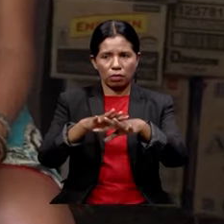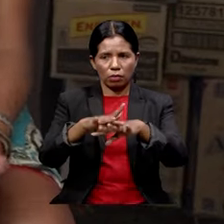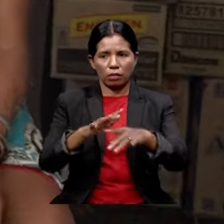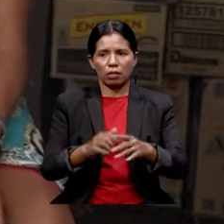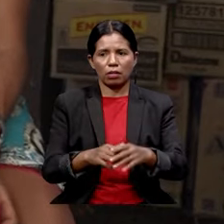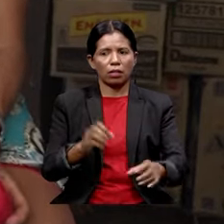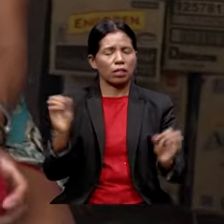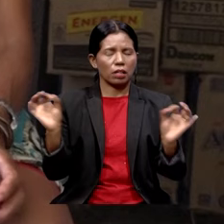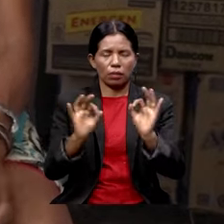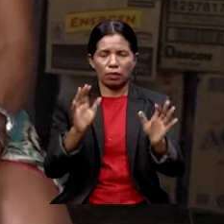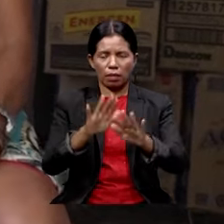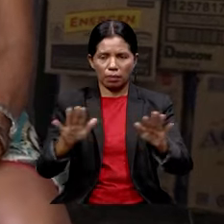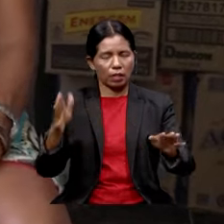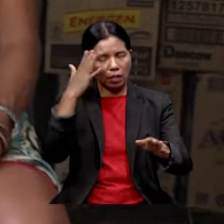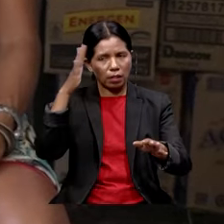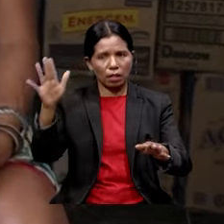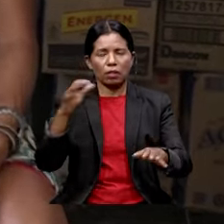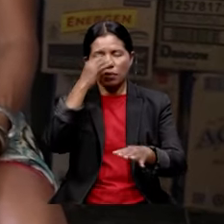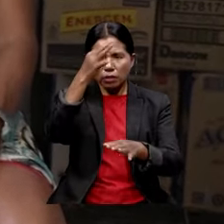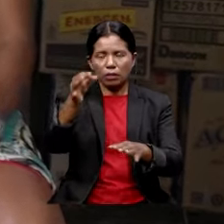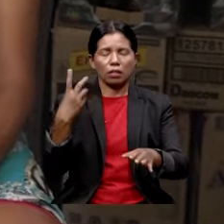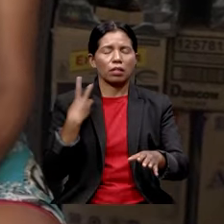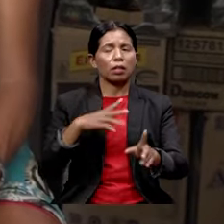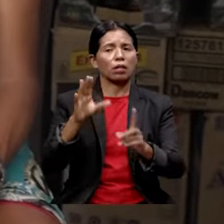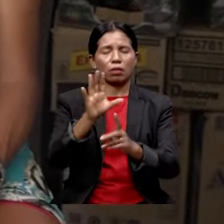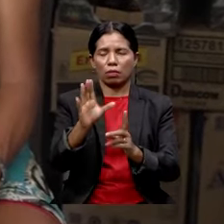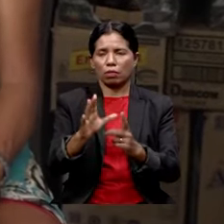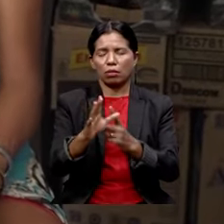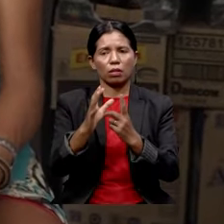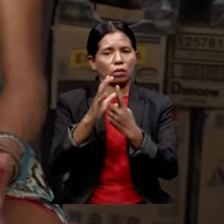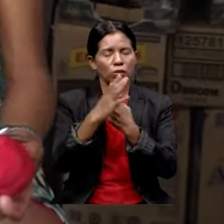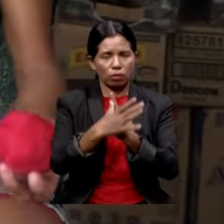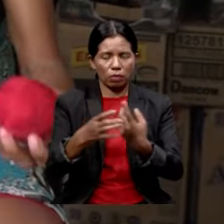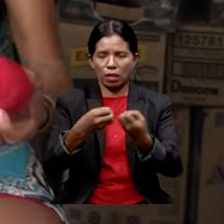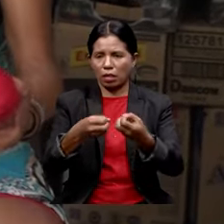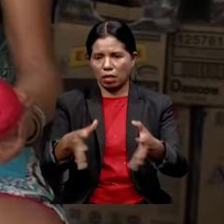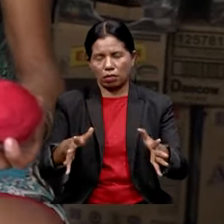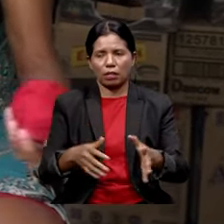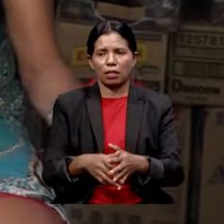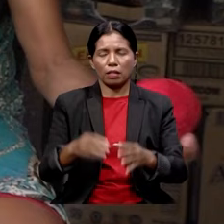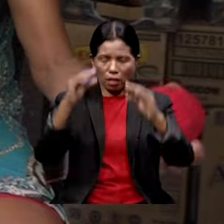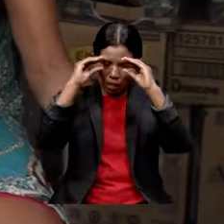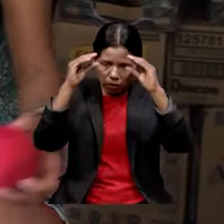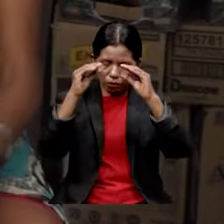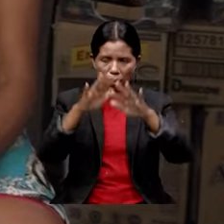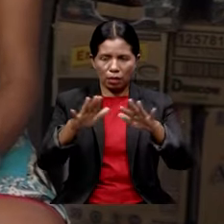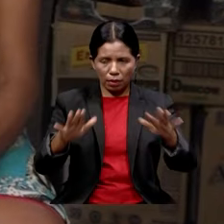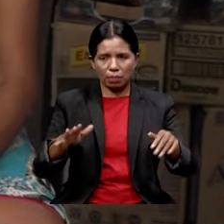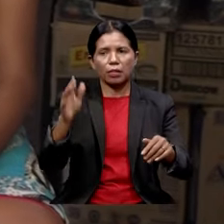Selabarek lahatene ne abambairuan ne itania kultura lakon. Tang itahanori, ita noren pralabaret mo sa